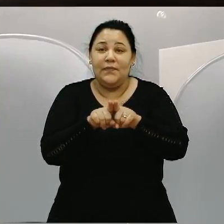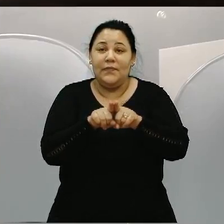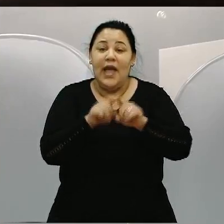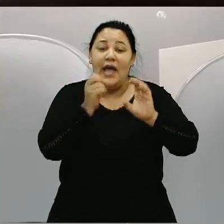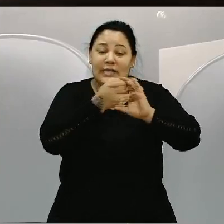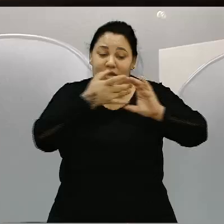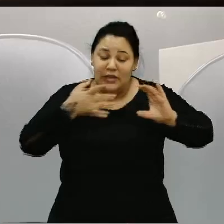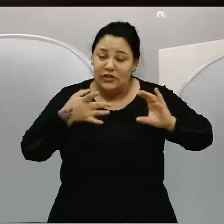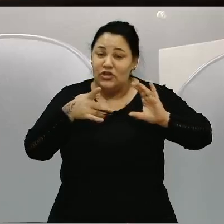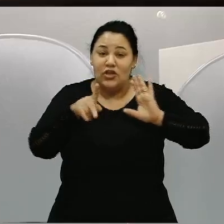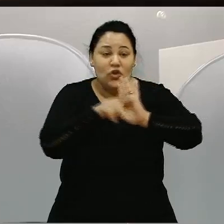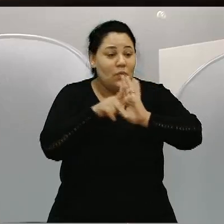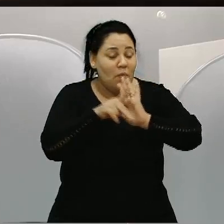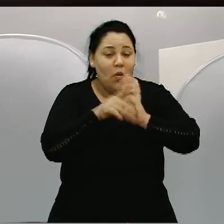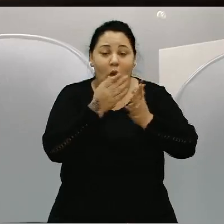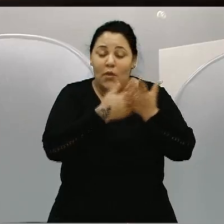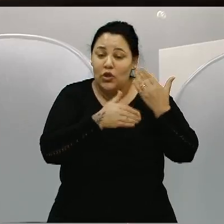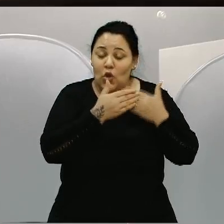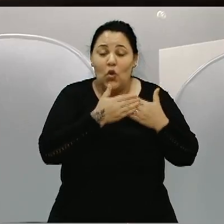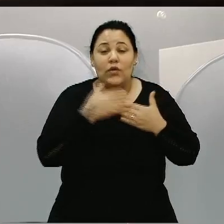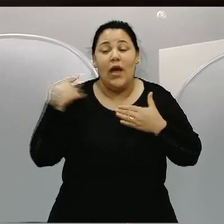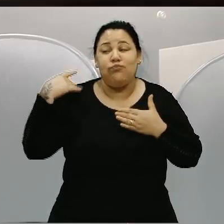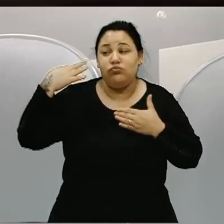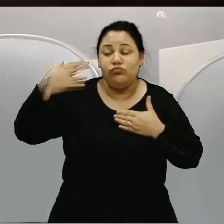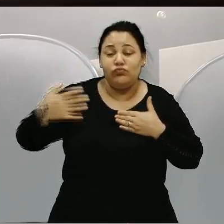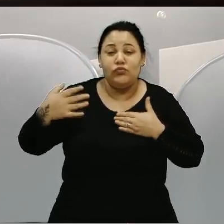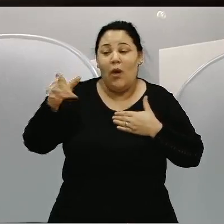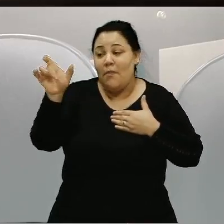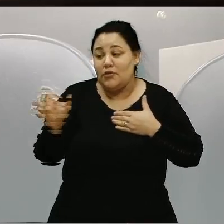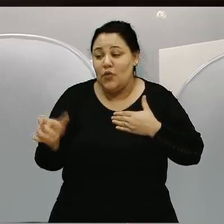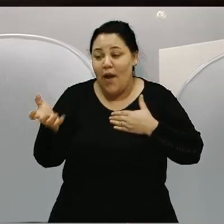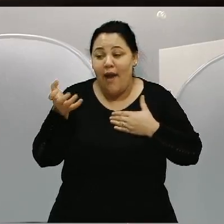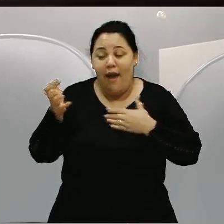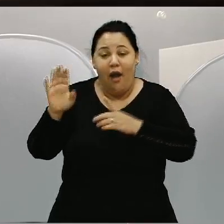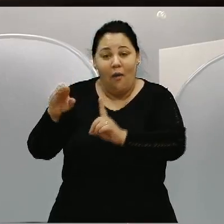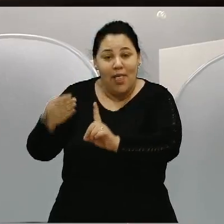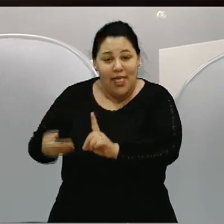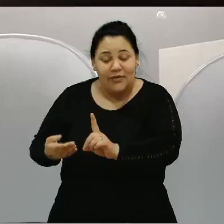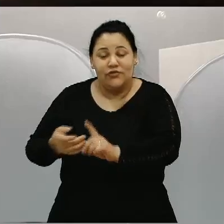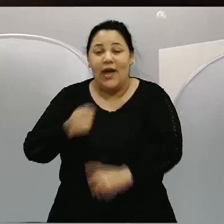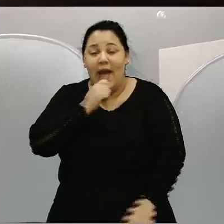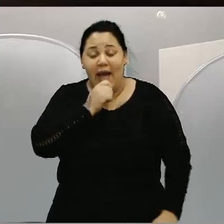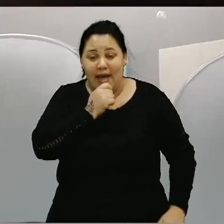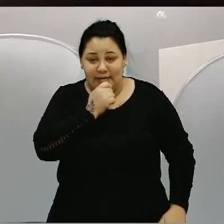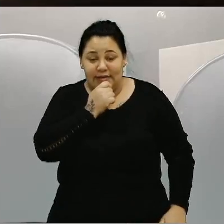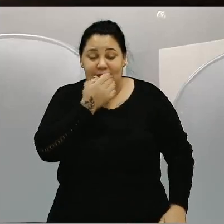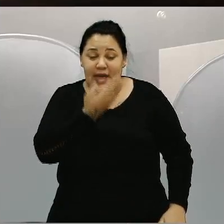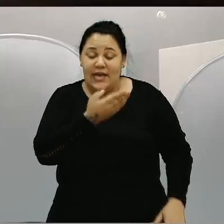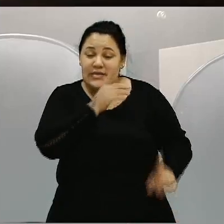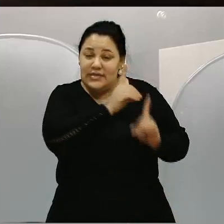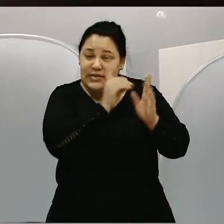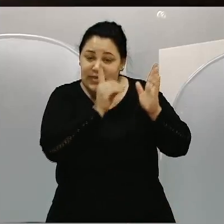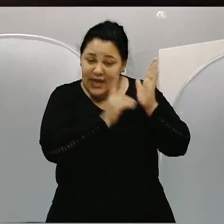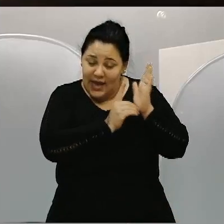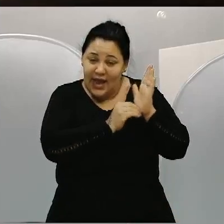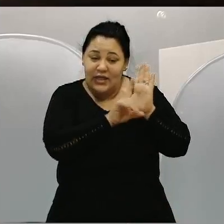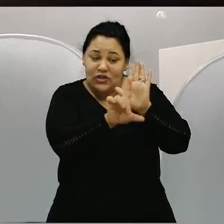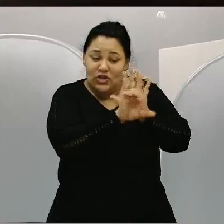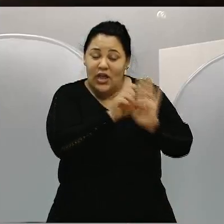circunstanciada a biografia da pessoa que se deseja homenagear. Ainda, o decreto legislativo